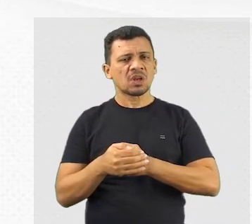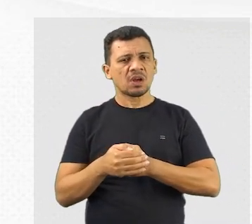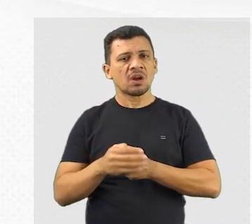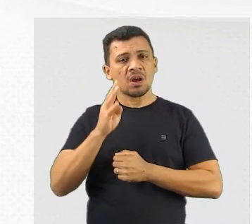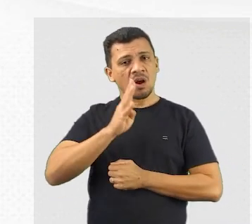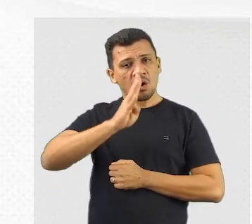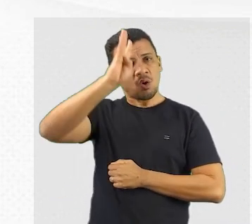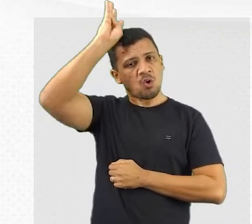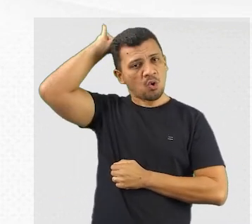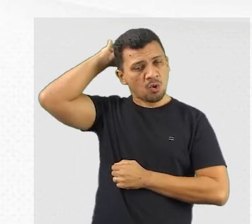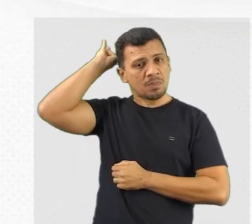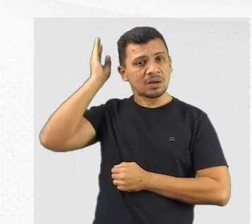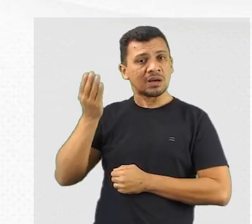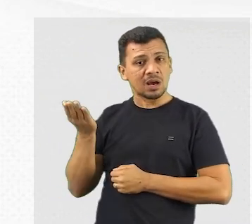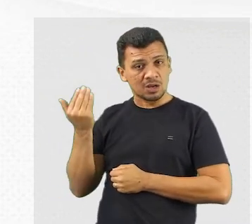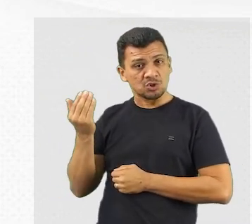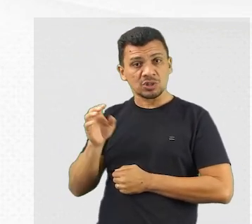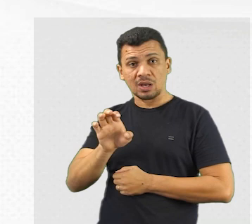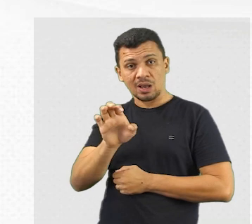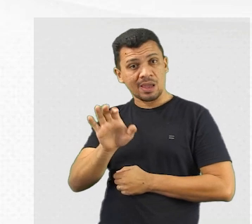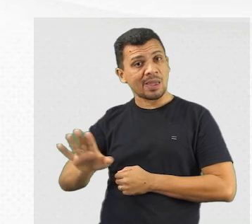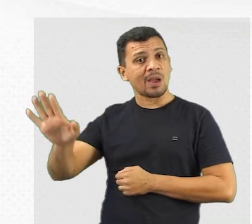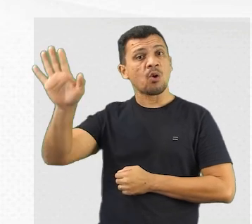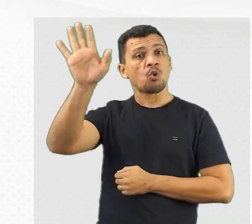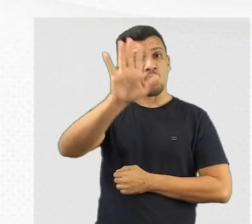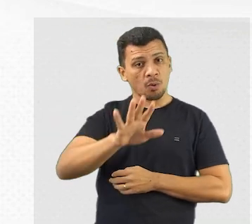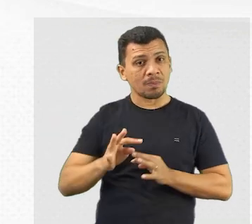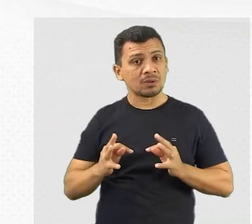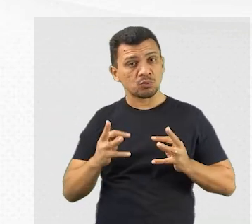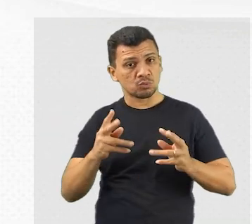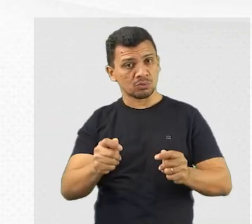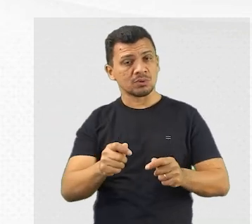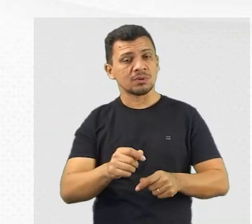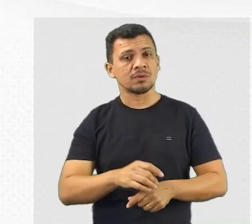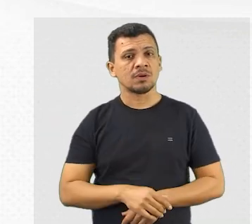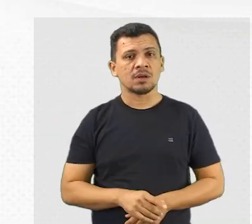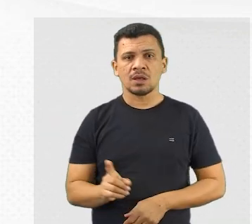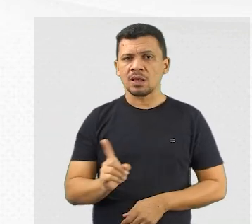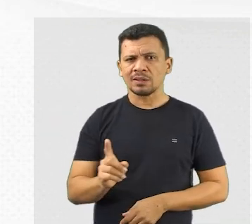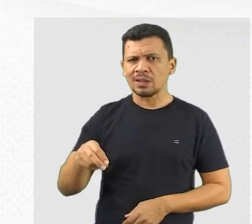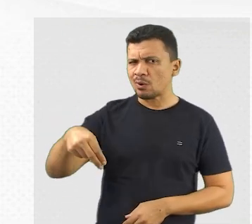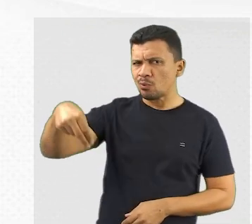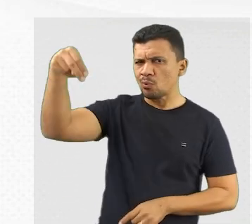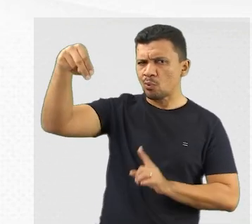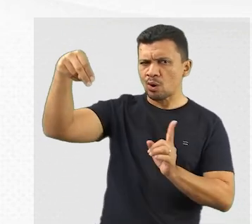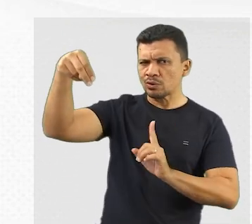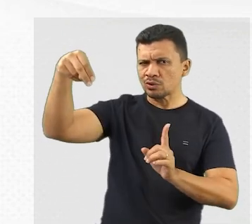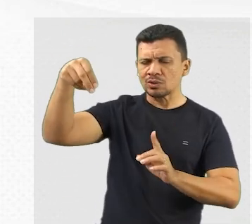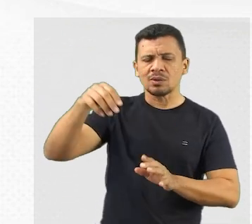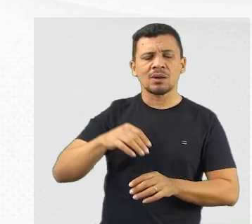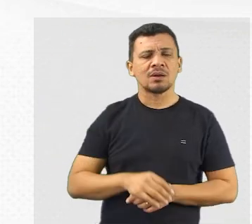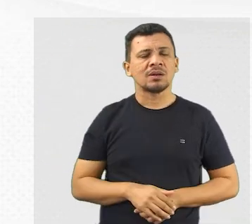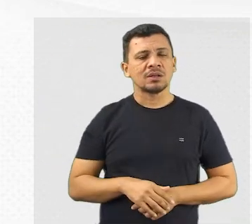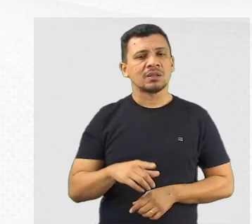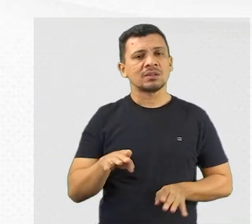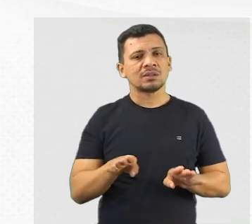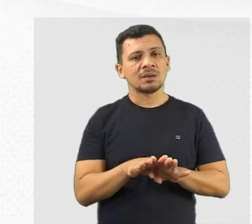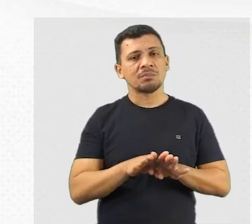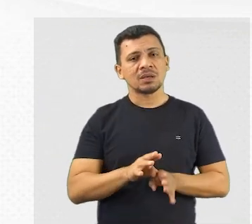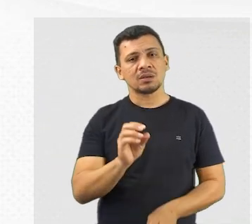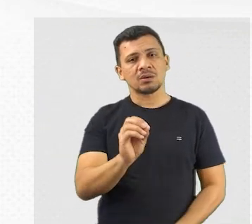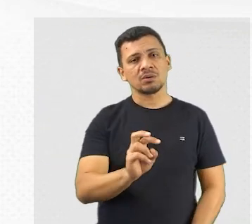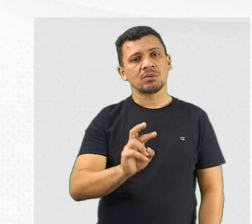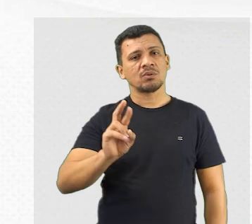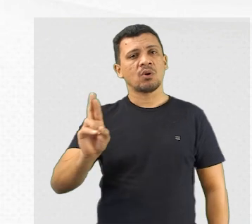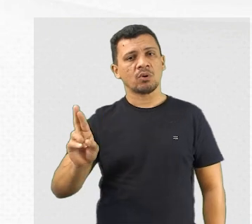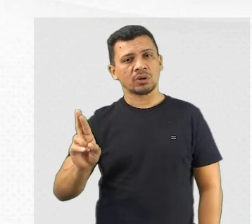Roma Antiga, a gente fala da Europa toda, a gente fala só não o norte da Europa, uma parte do Oriente Médio ali, né?